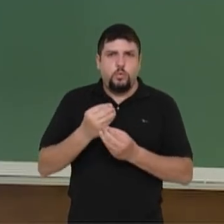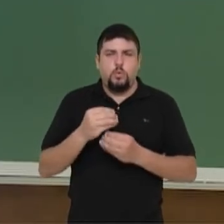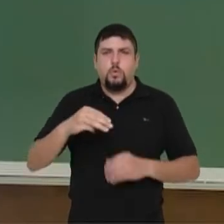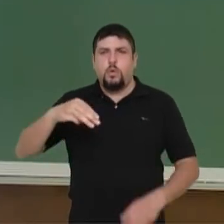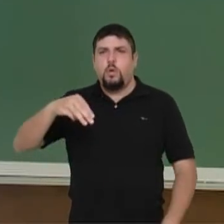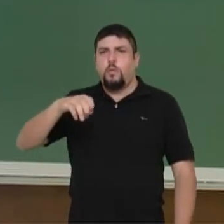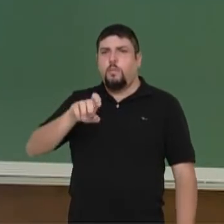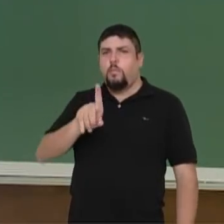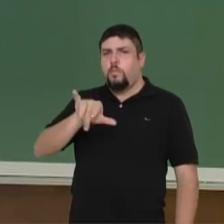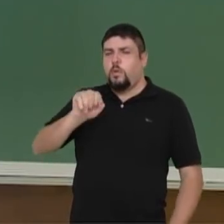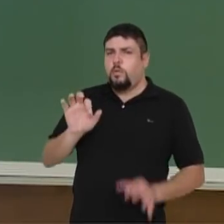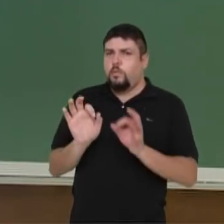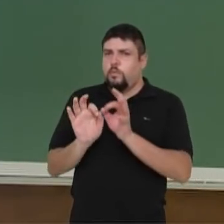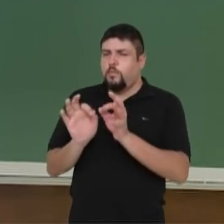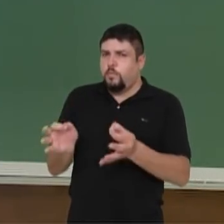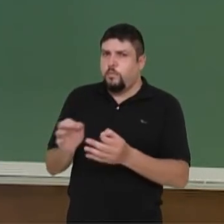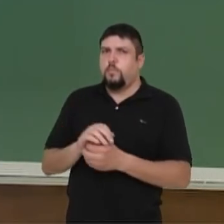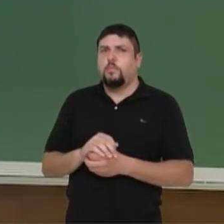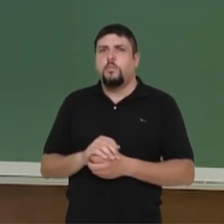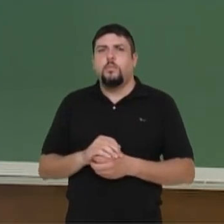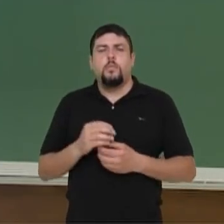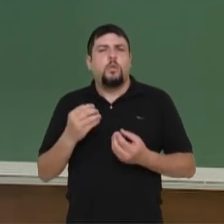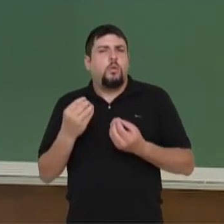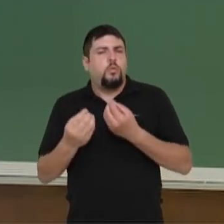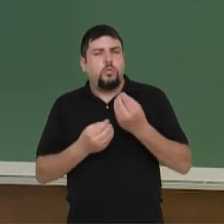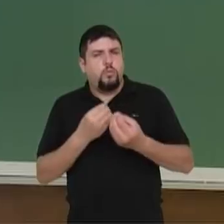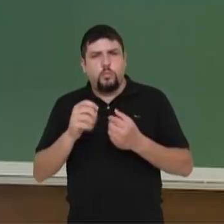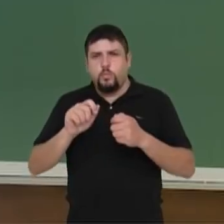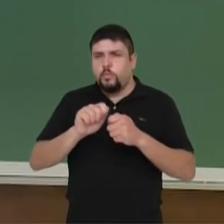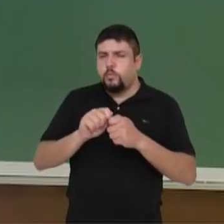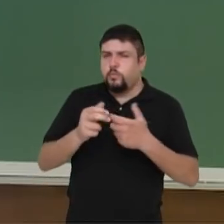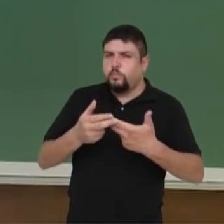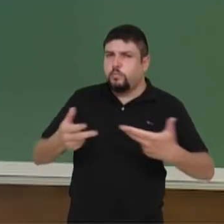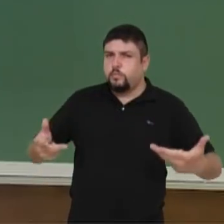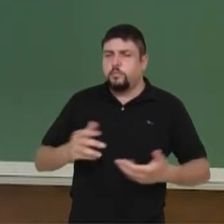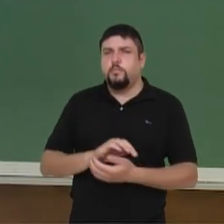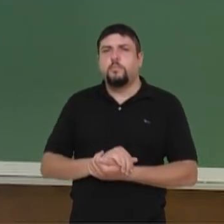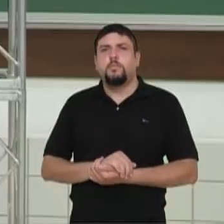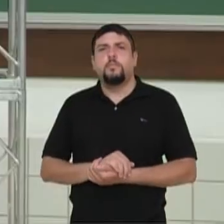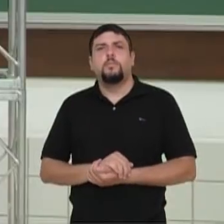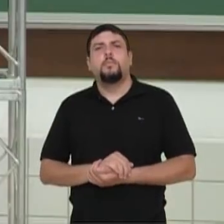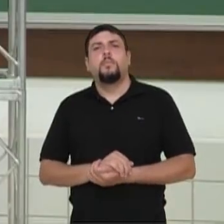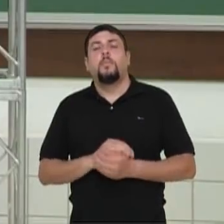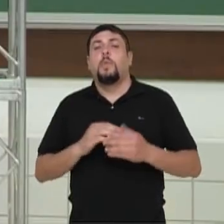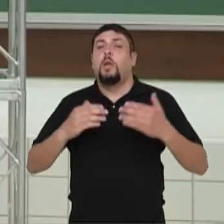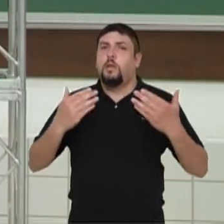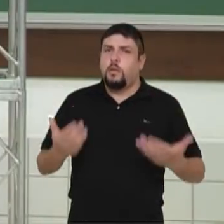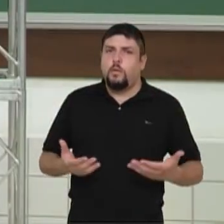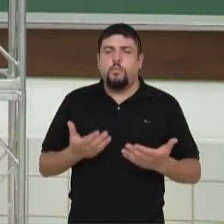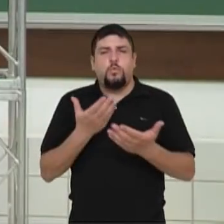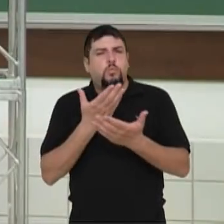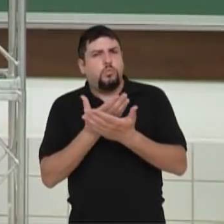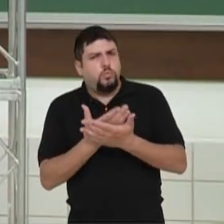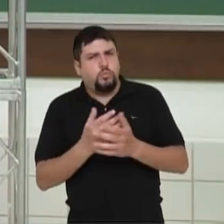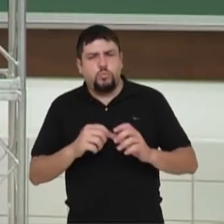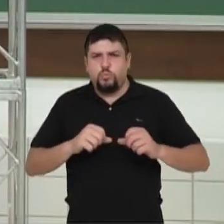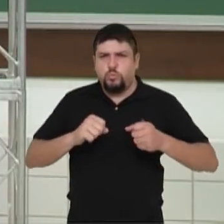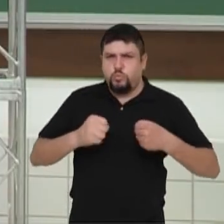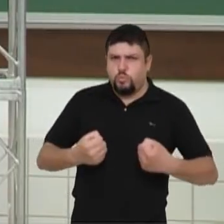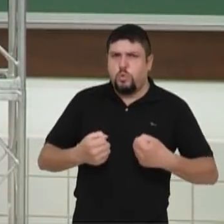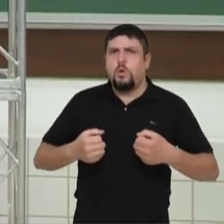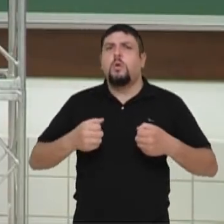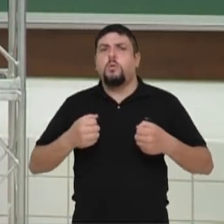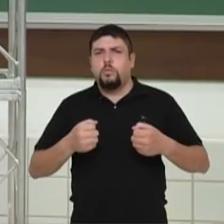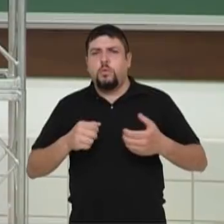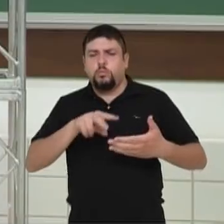aritmética simples, tá bom? O que mais a gente pode fazer com média aritmética, tá bom? Então, estude direitinho, reveja suas